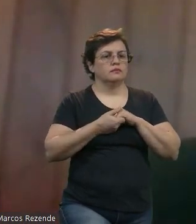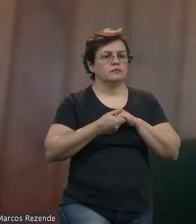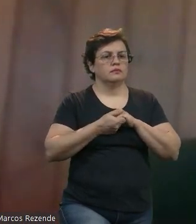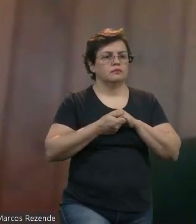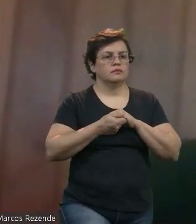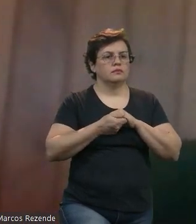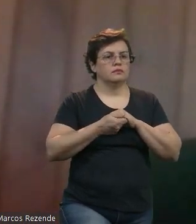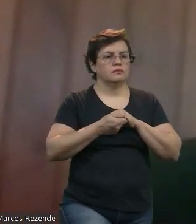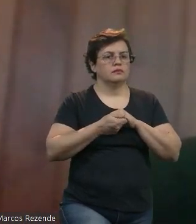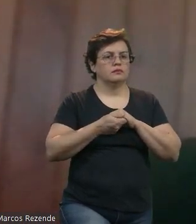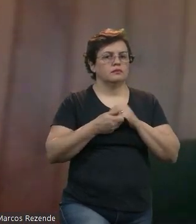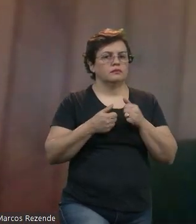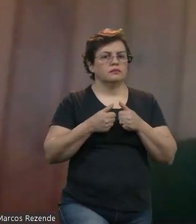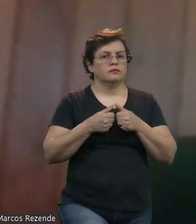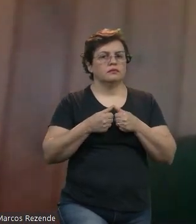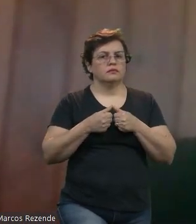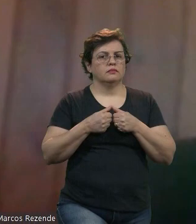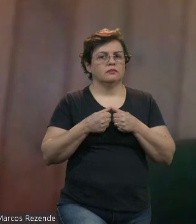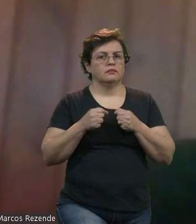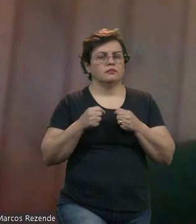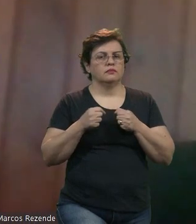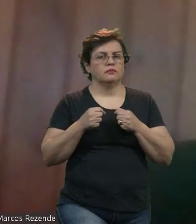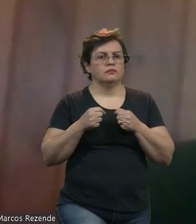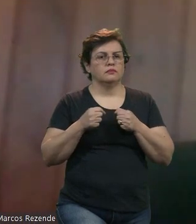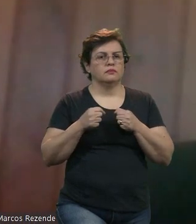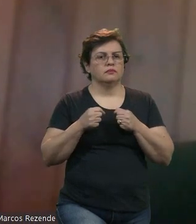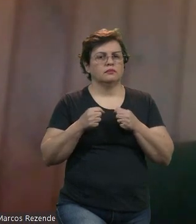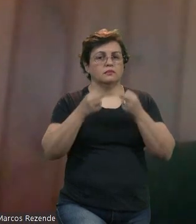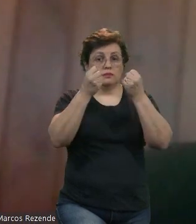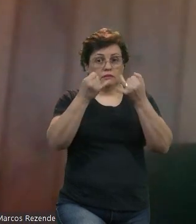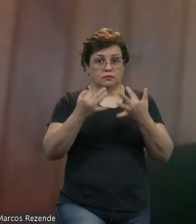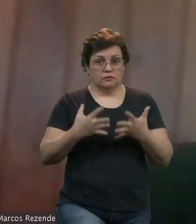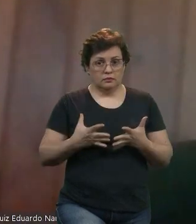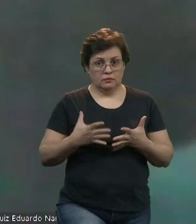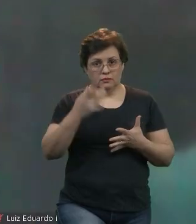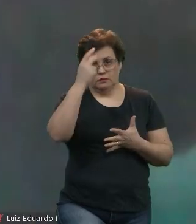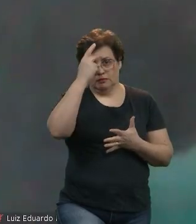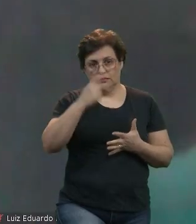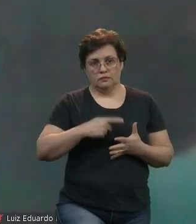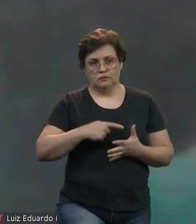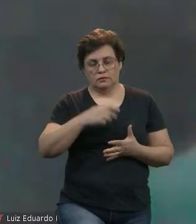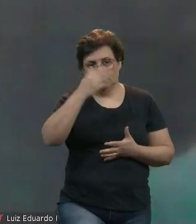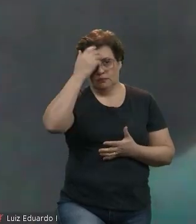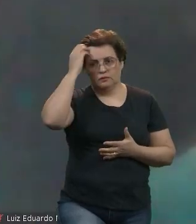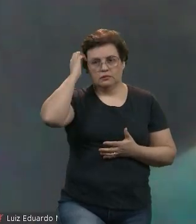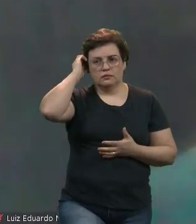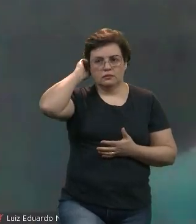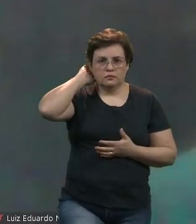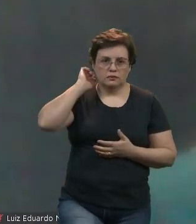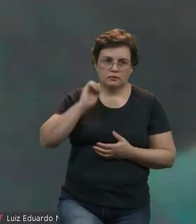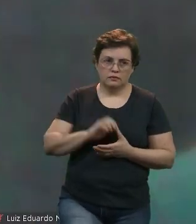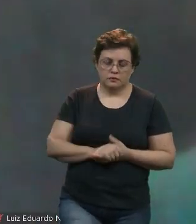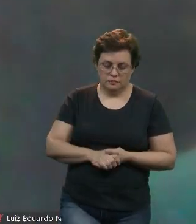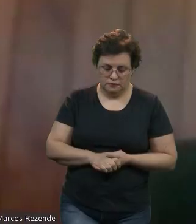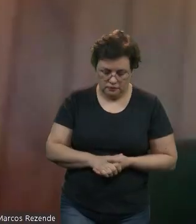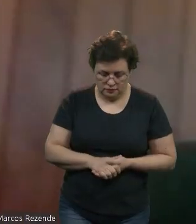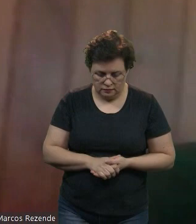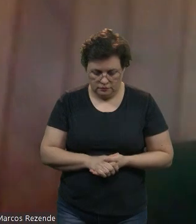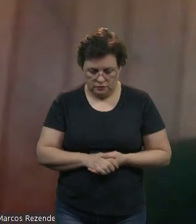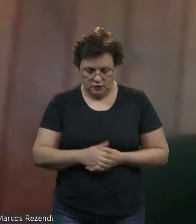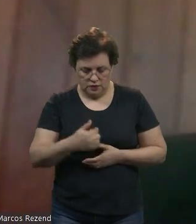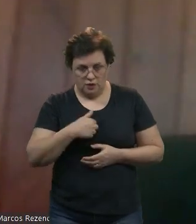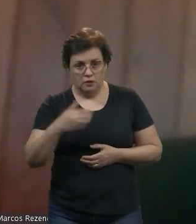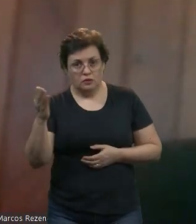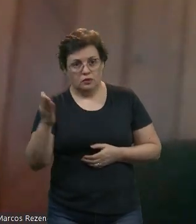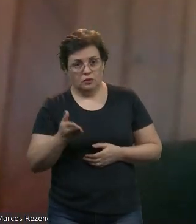Os vereadores estão inscritos na explicação pessoal. Explicação pessoal. Eu já